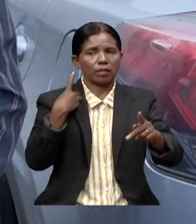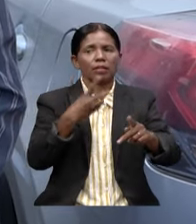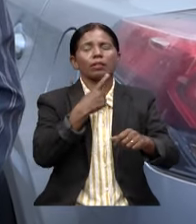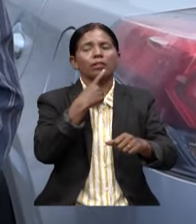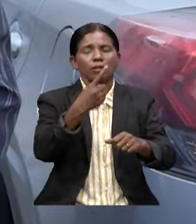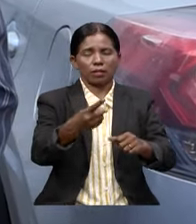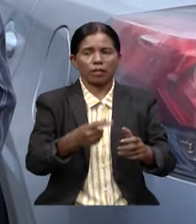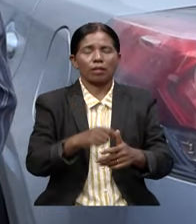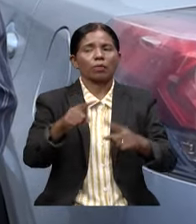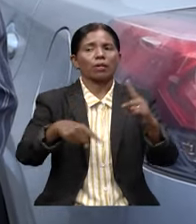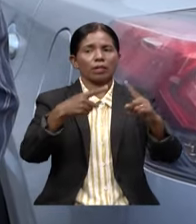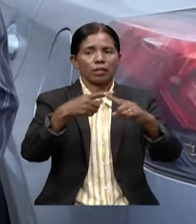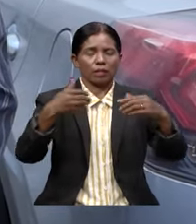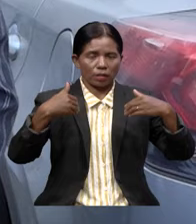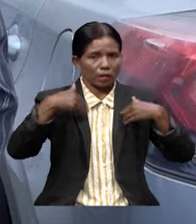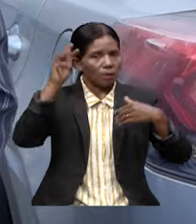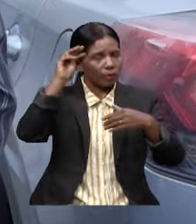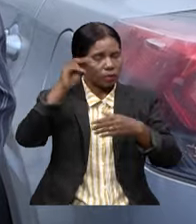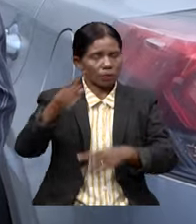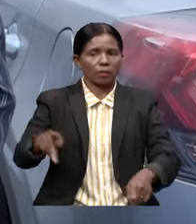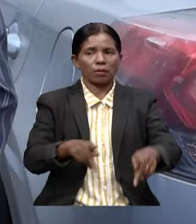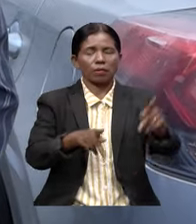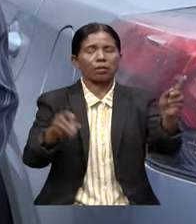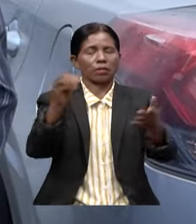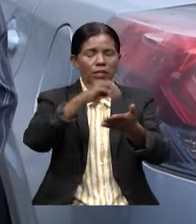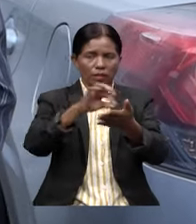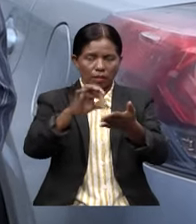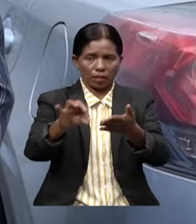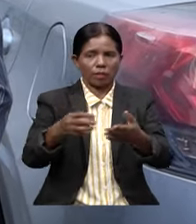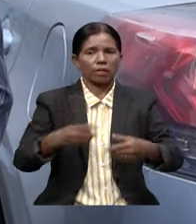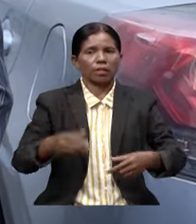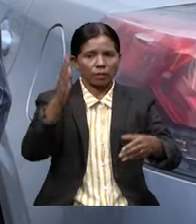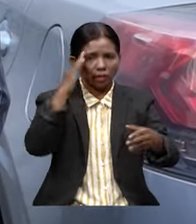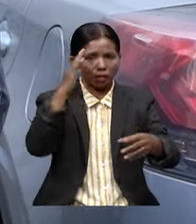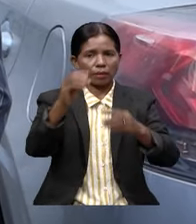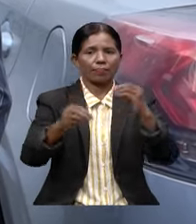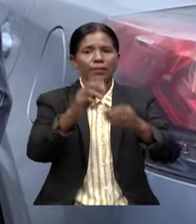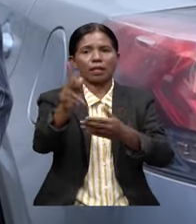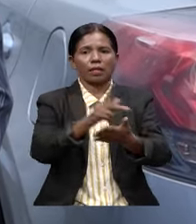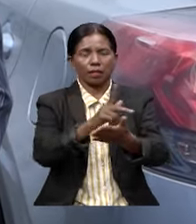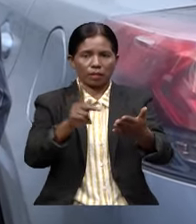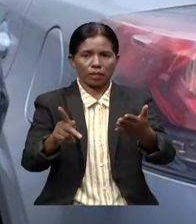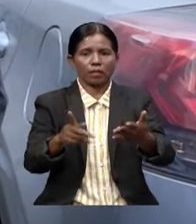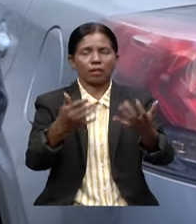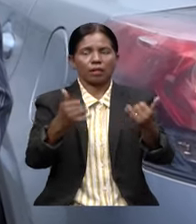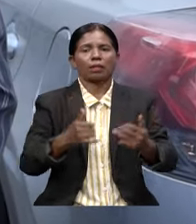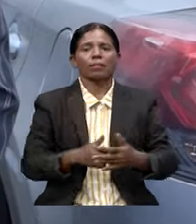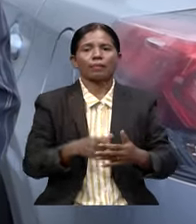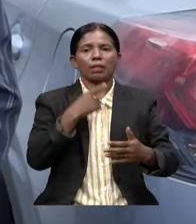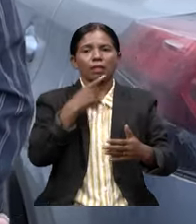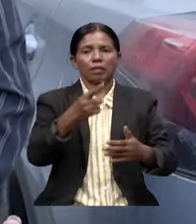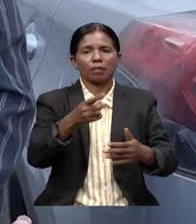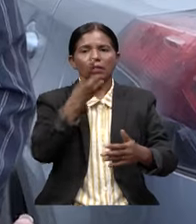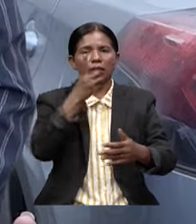cata, vai ir e o Ministério Público produz a acusação, mas está foi entender cata, mas crime irá nebe. Agora, somente presta